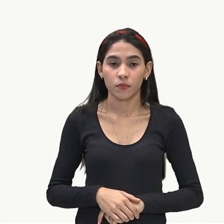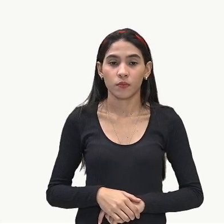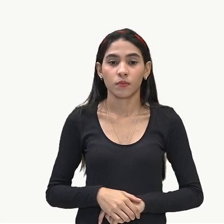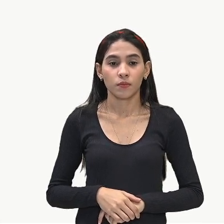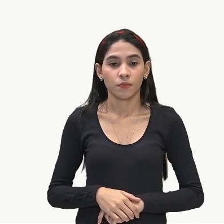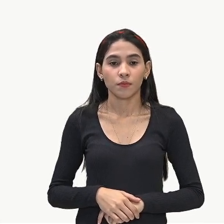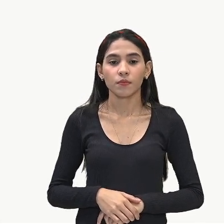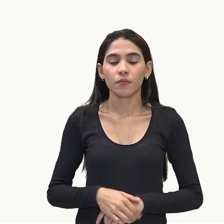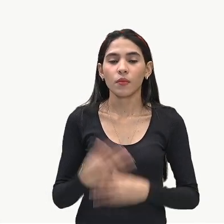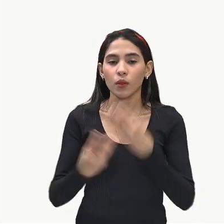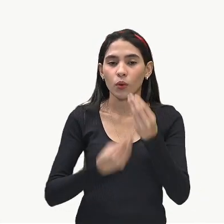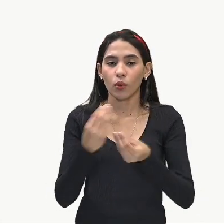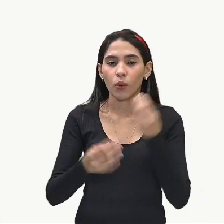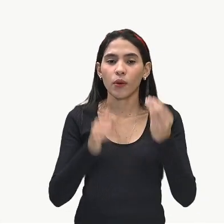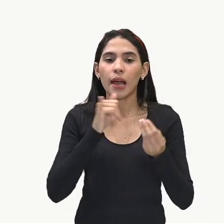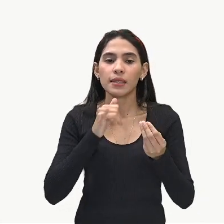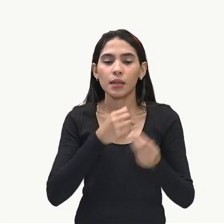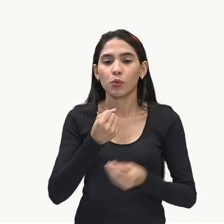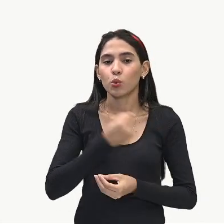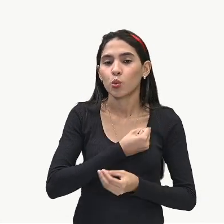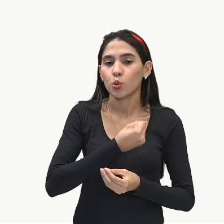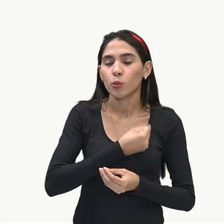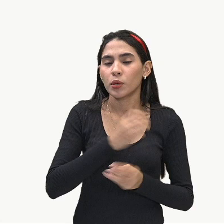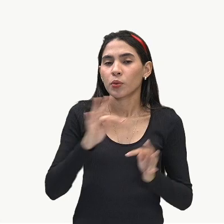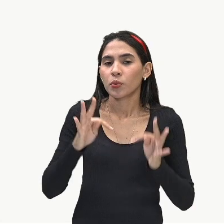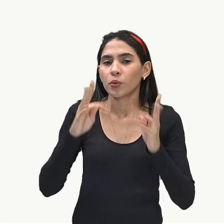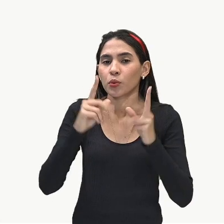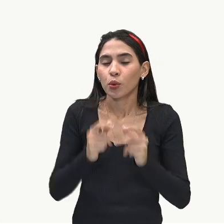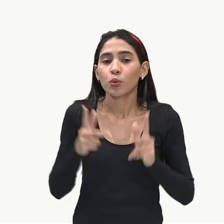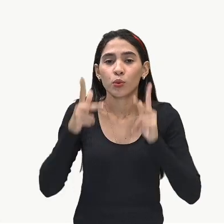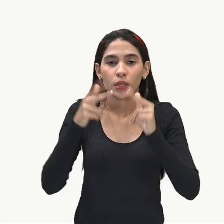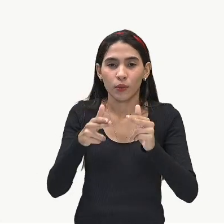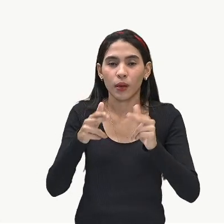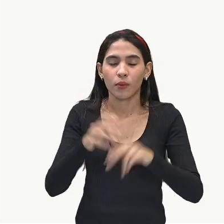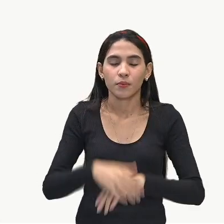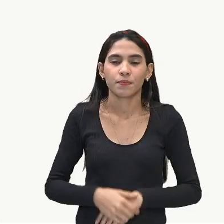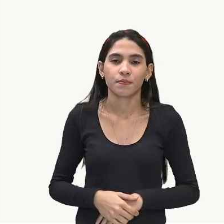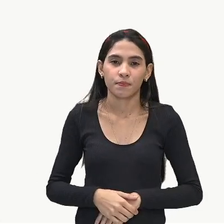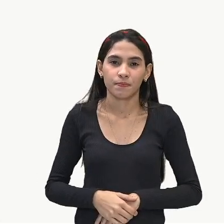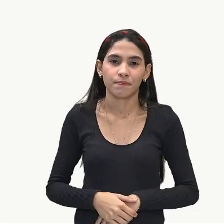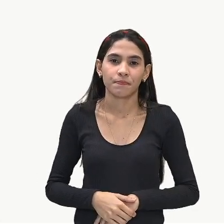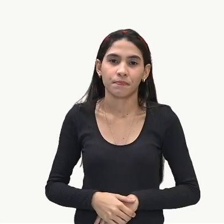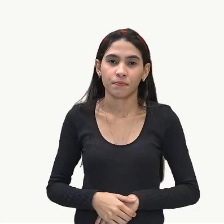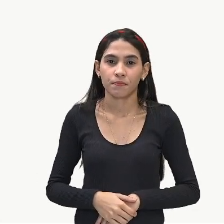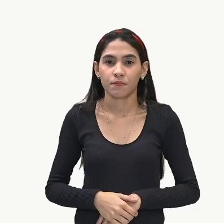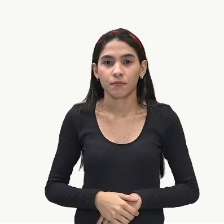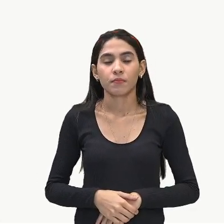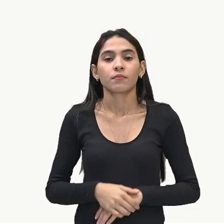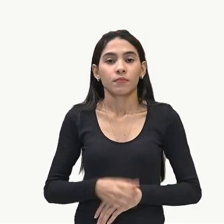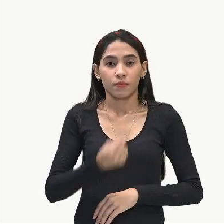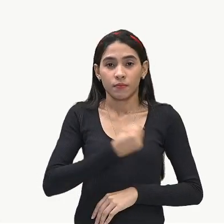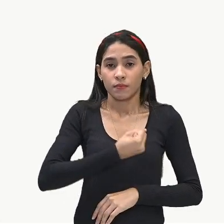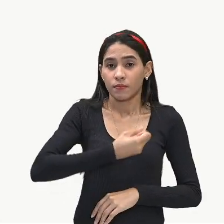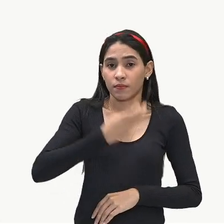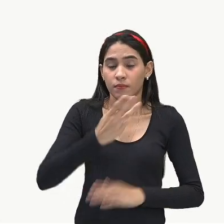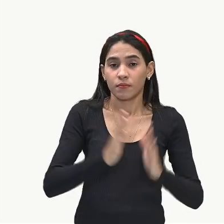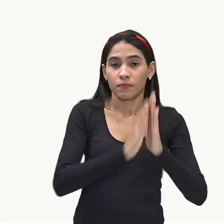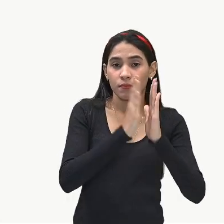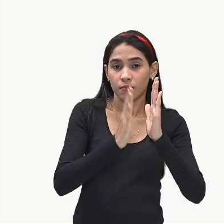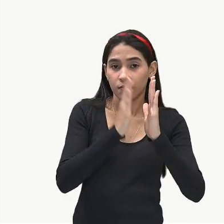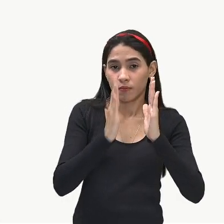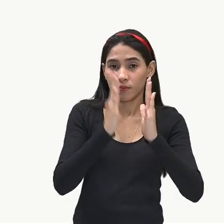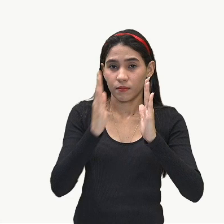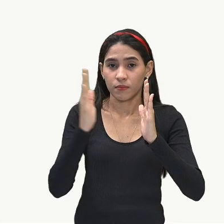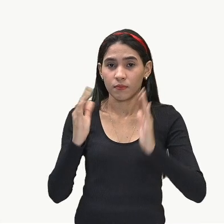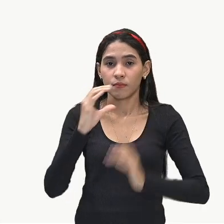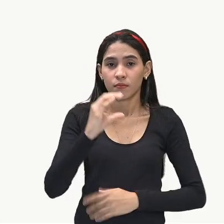quando todos os termos da sequência são iguais, ok? Então, sequência numérica